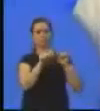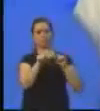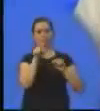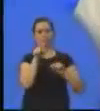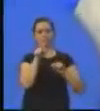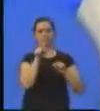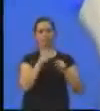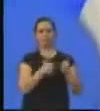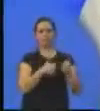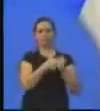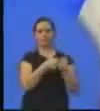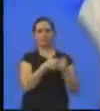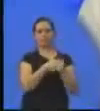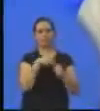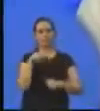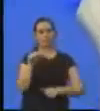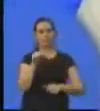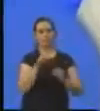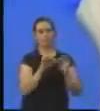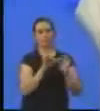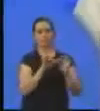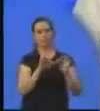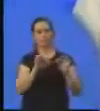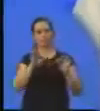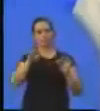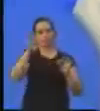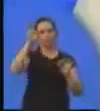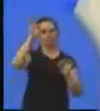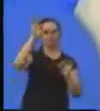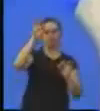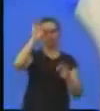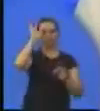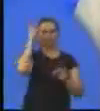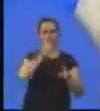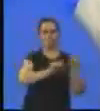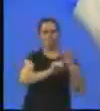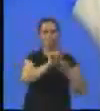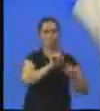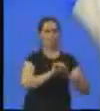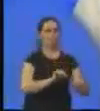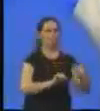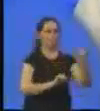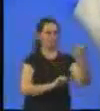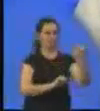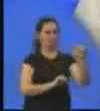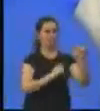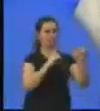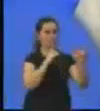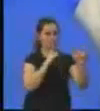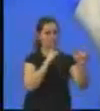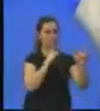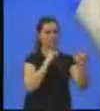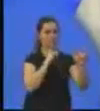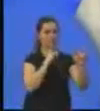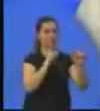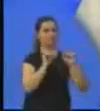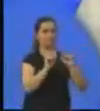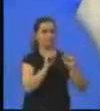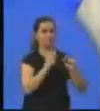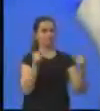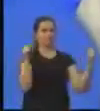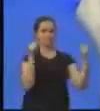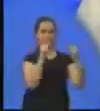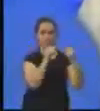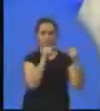de A, por valores maiores do que ele, mas eu estou chegando mais perto. O que está acontecendo com o valor de y? O valor de y está chegando